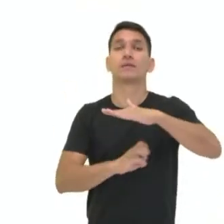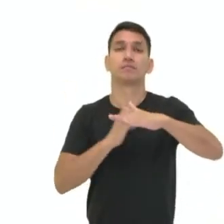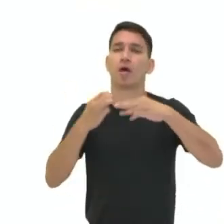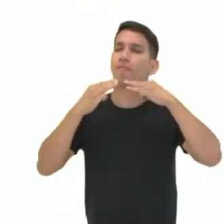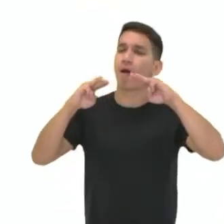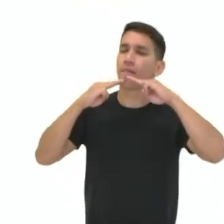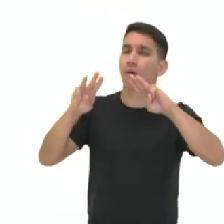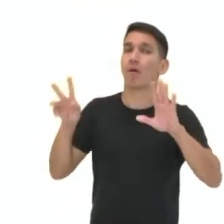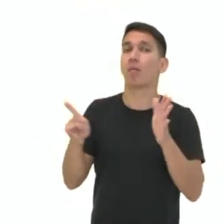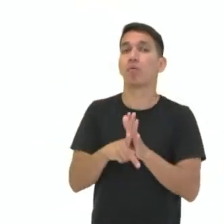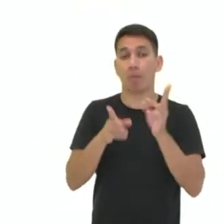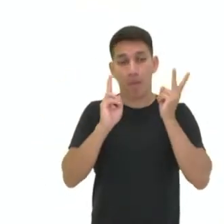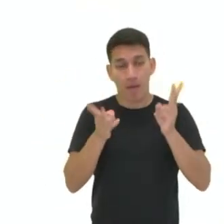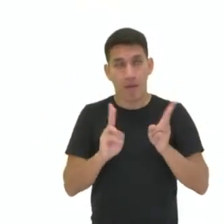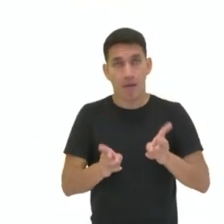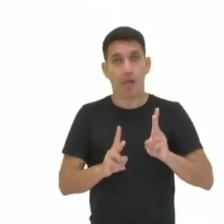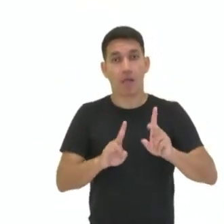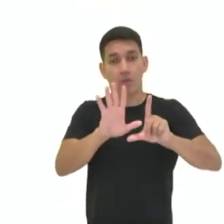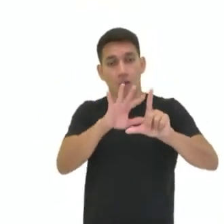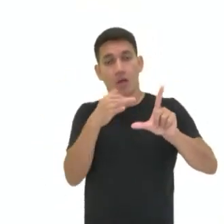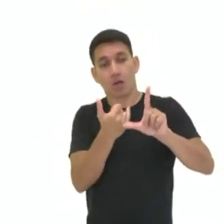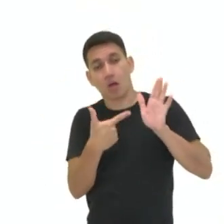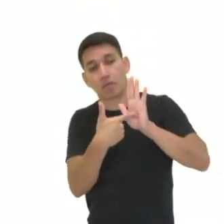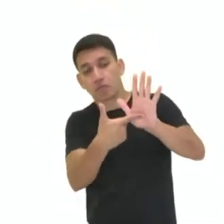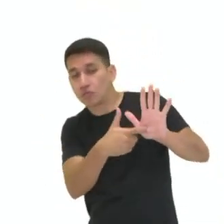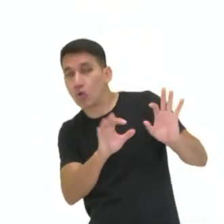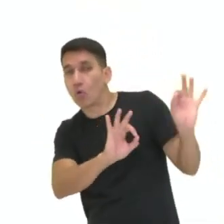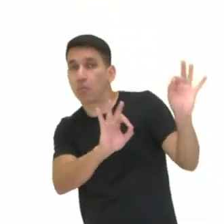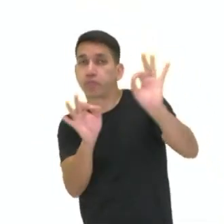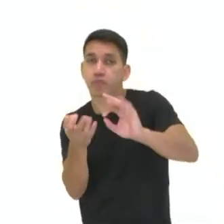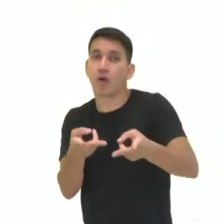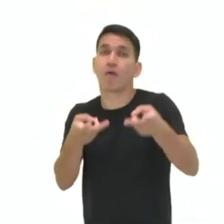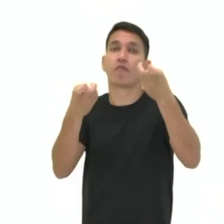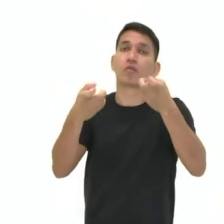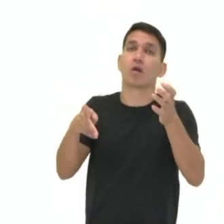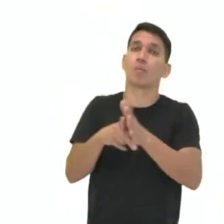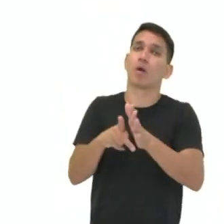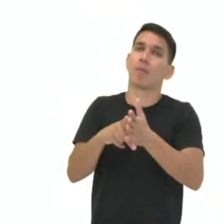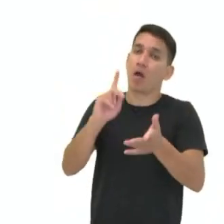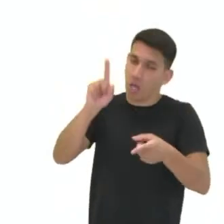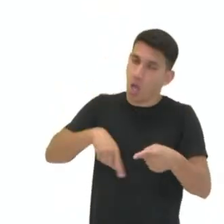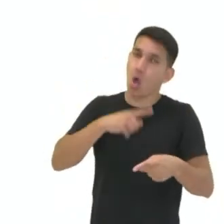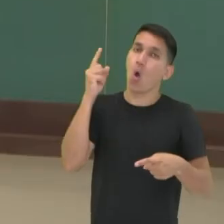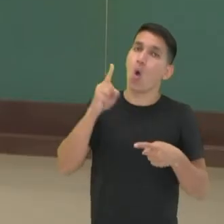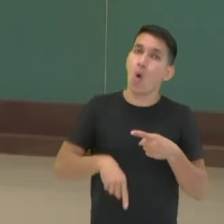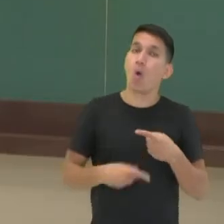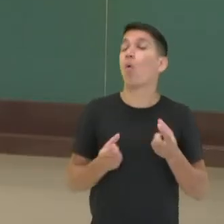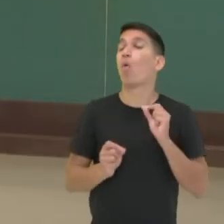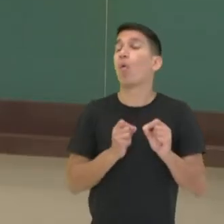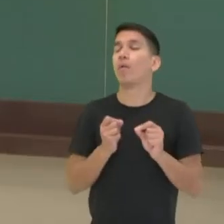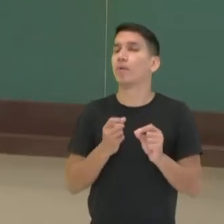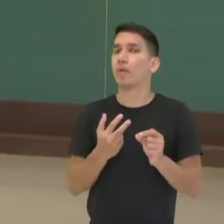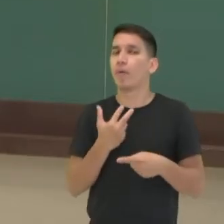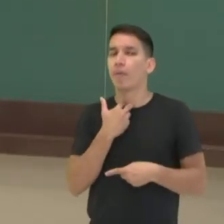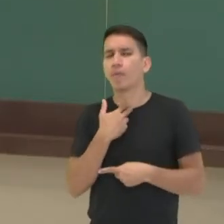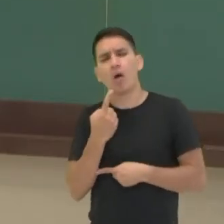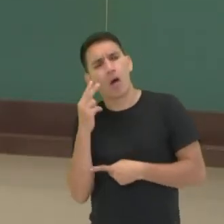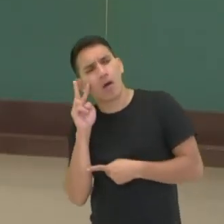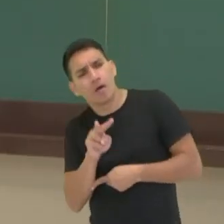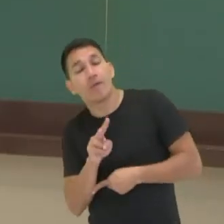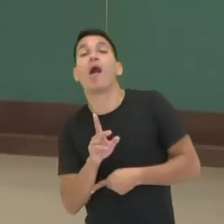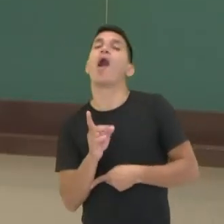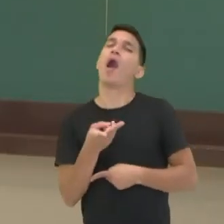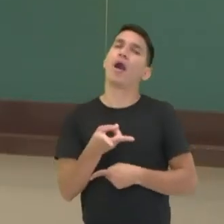meio dos canais de comunicação com o consumidor que elas obrigatoriamente devem disponibilizar. Visto isso, vamos